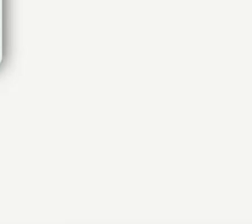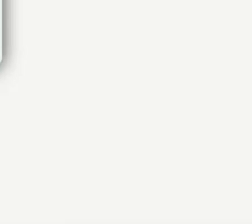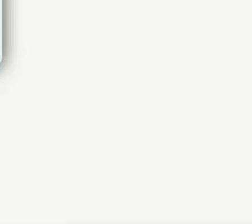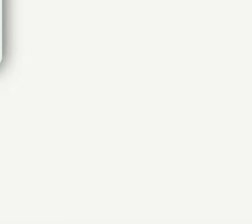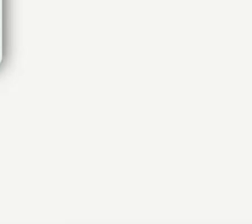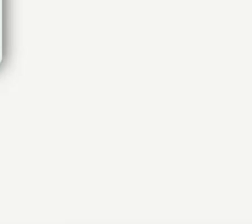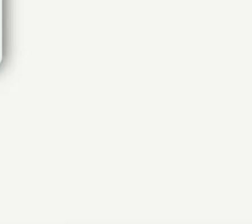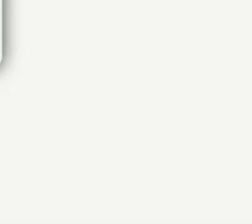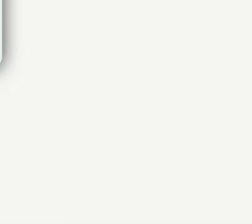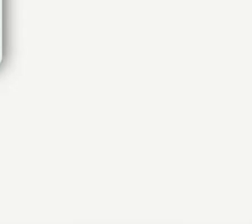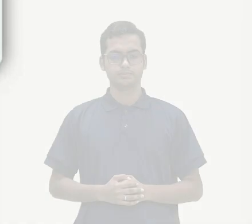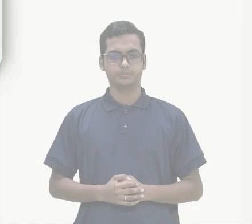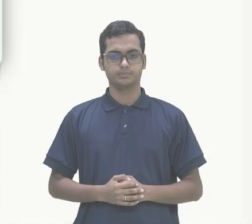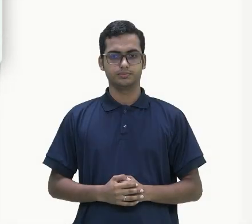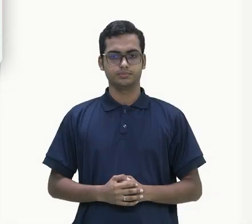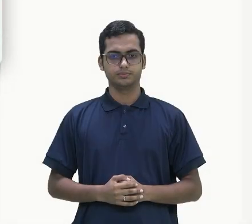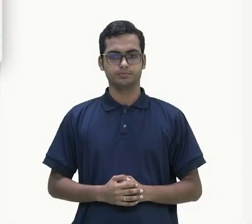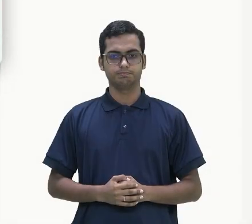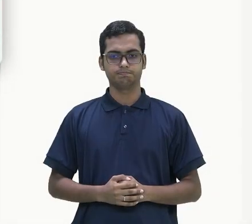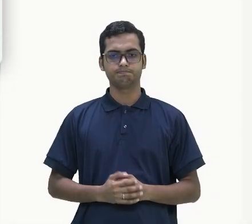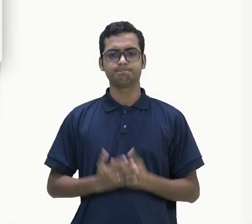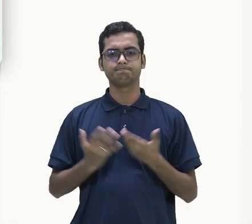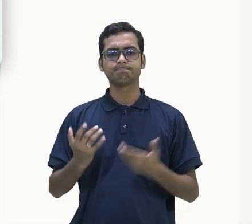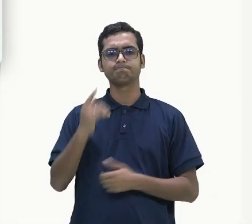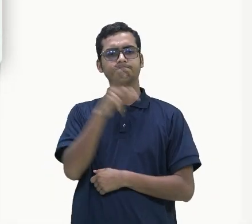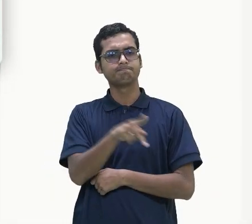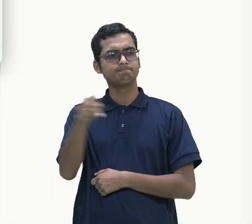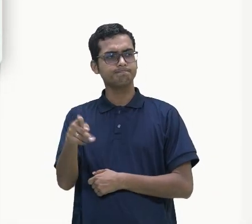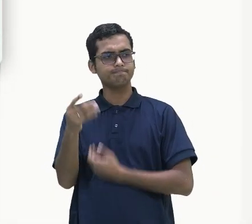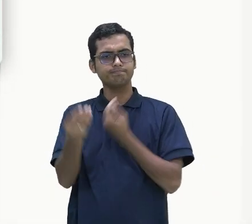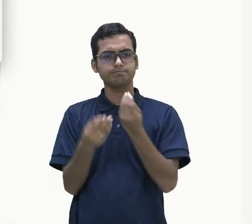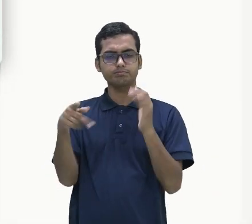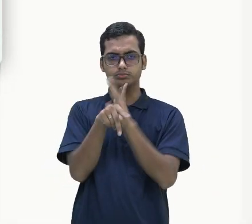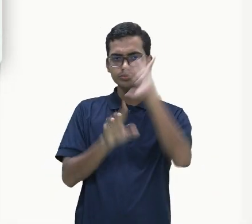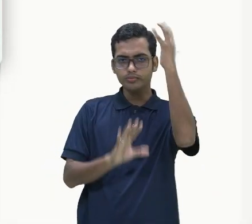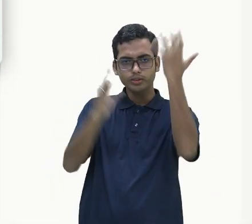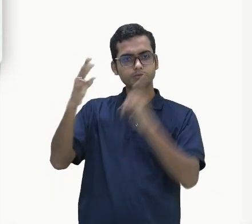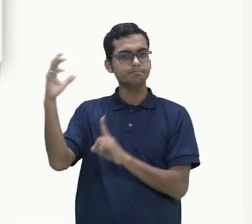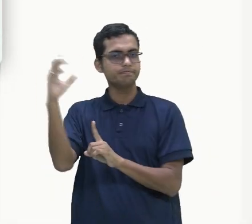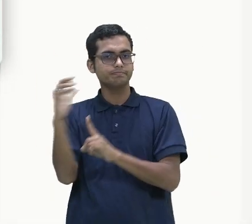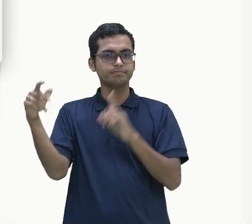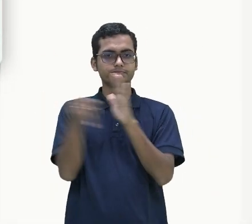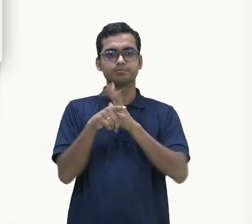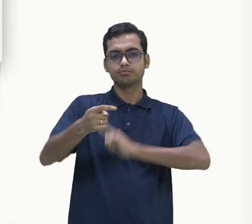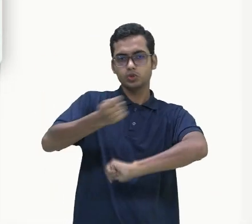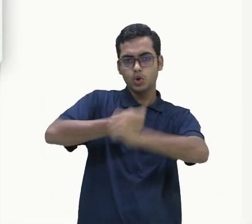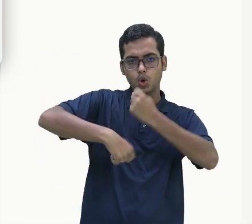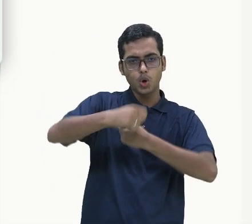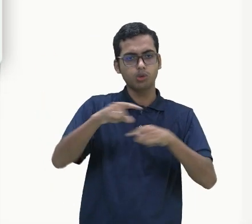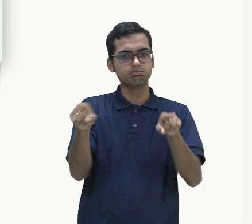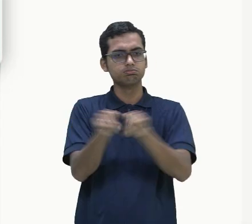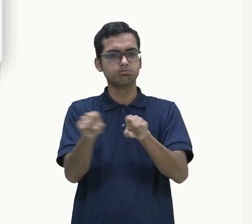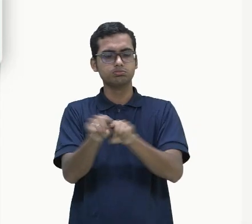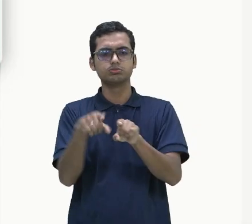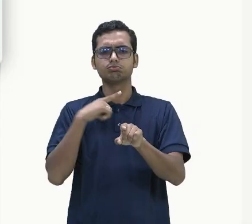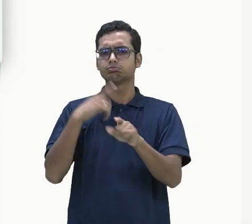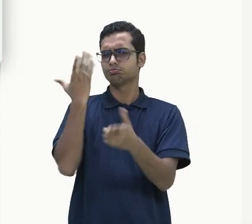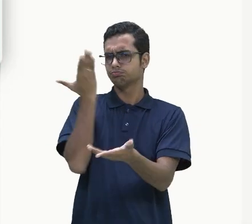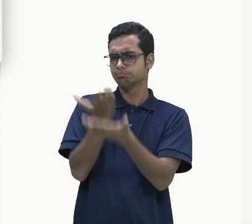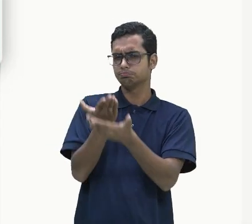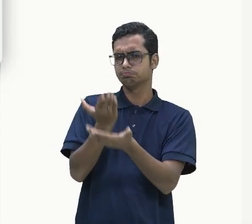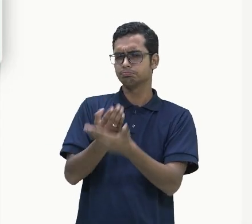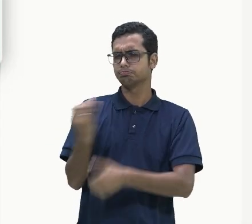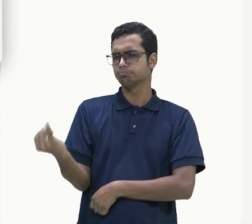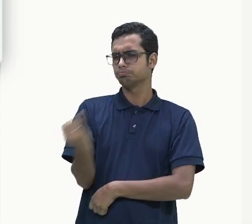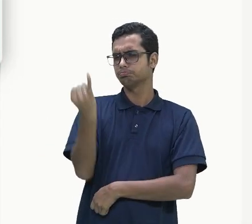né, a vida das pessoas, a economia, o meio ambiente? Por que é importante a gente estudar